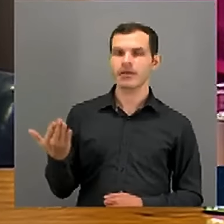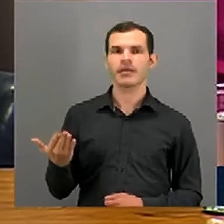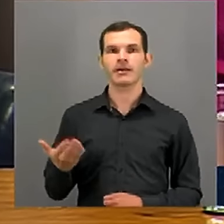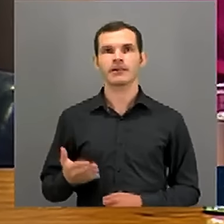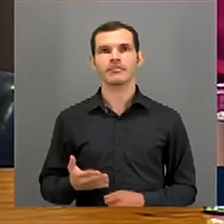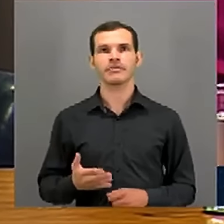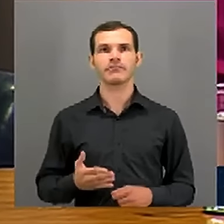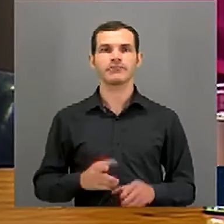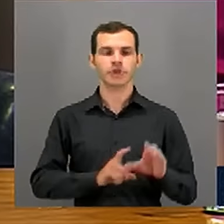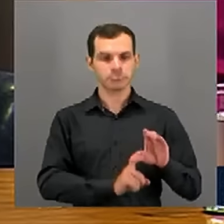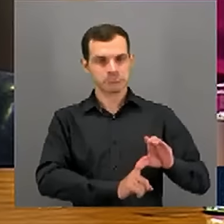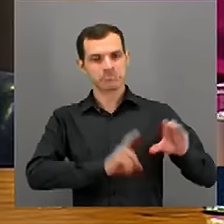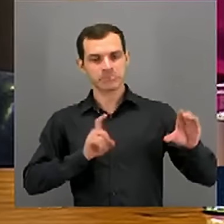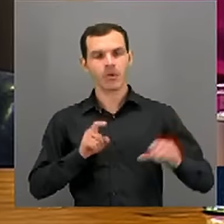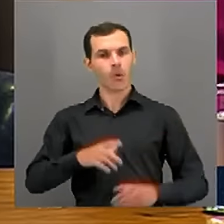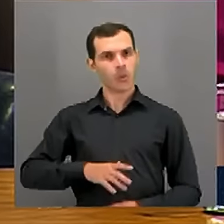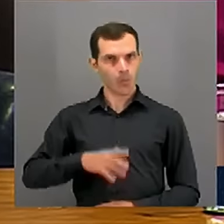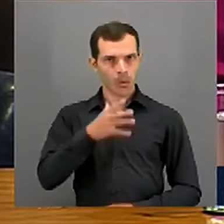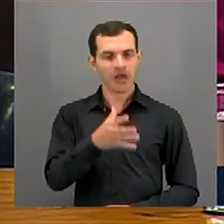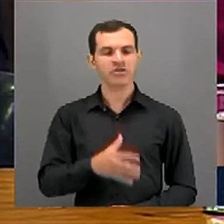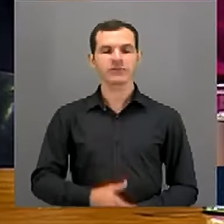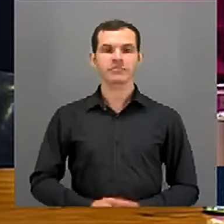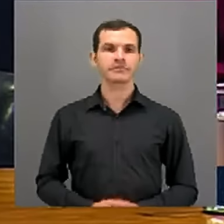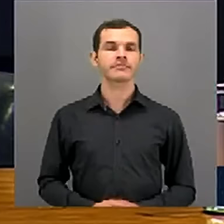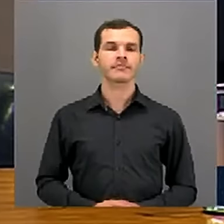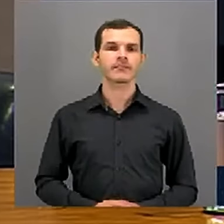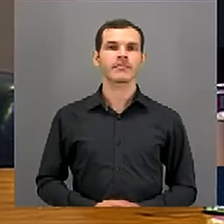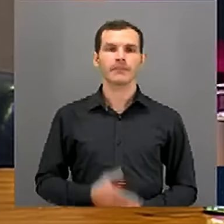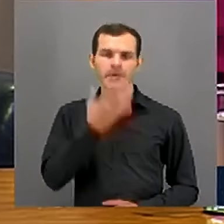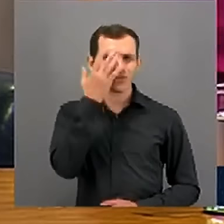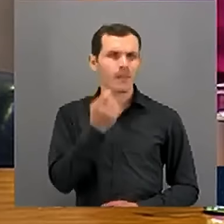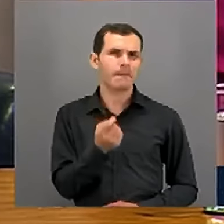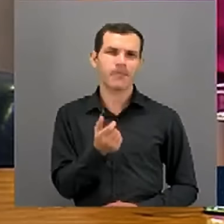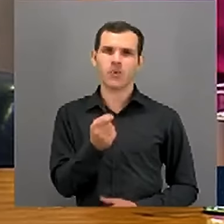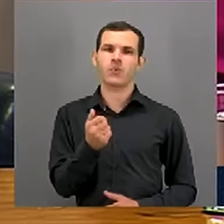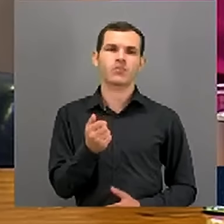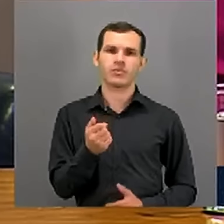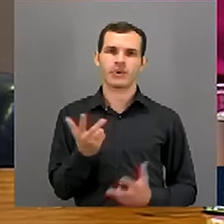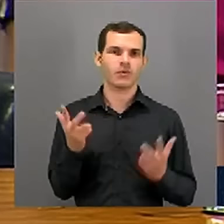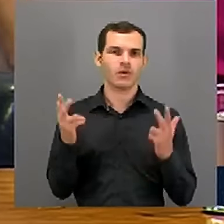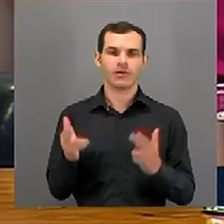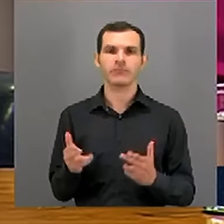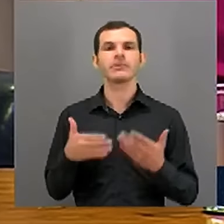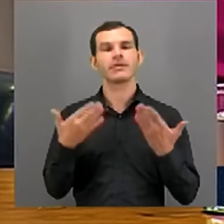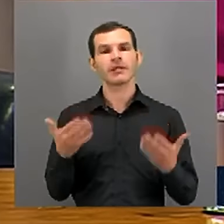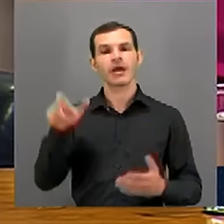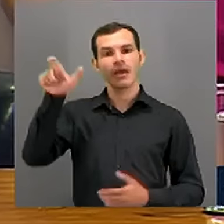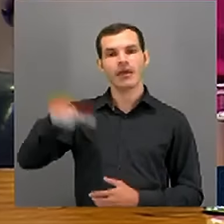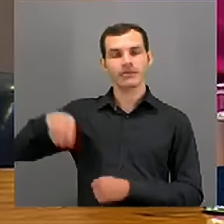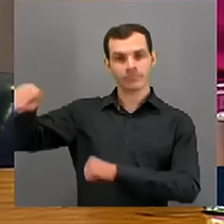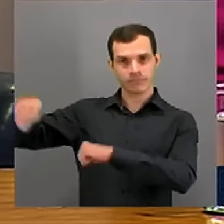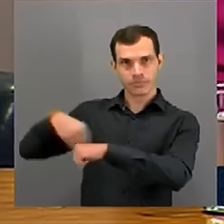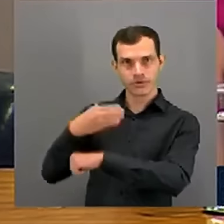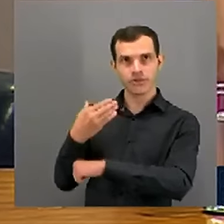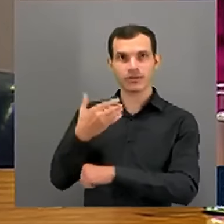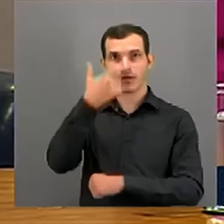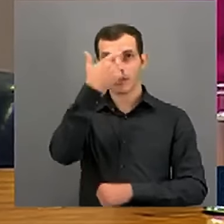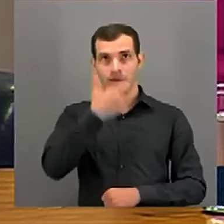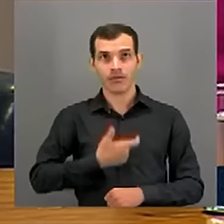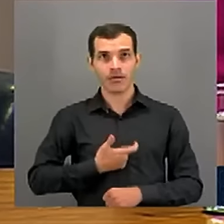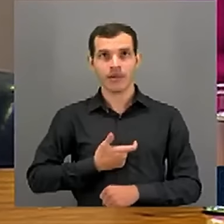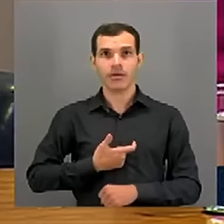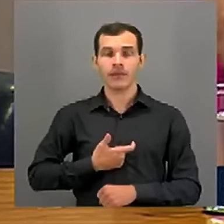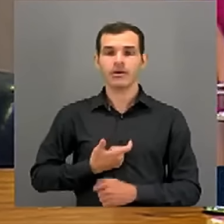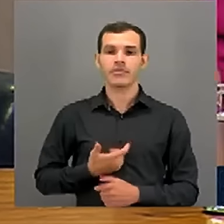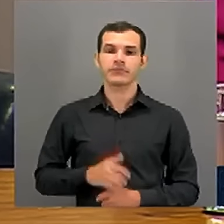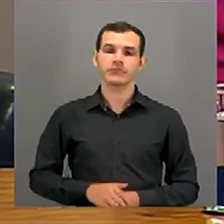com a coragem que ele tem, que poucos teriam, ele acaba de me sugerir, eu não vou tomar o crédito